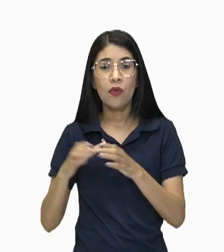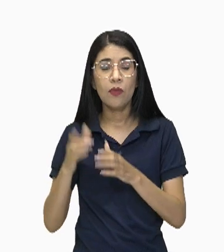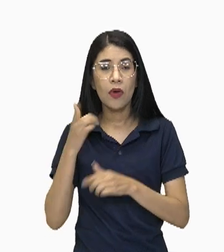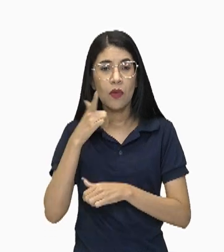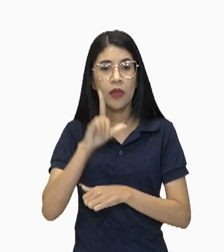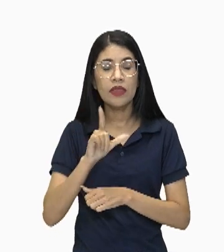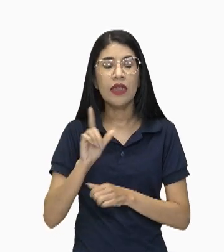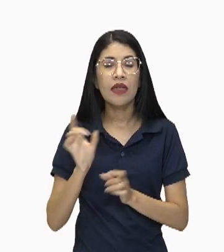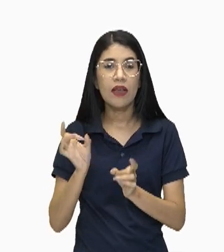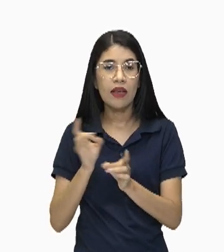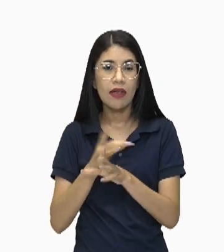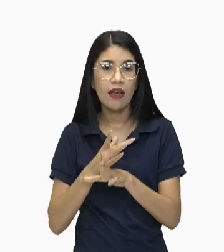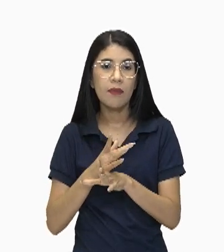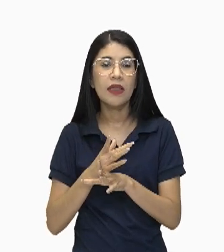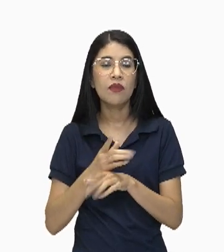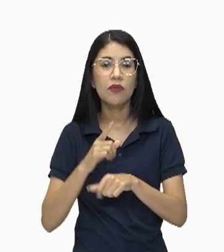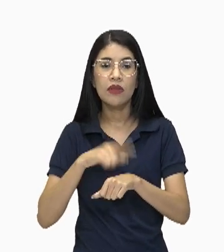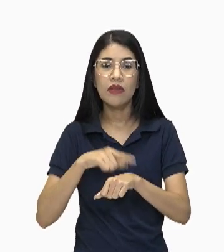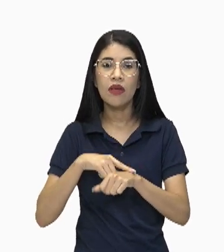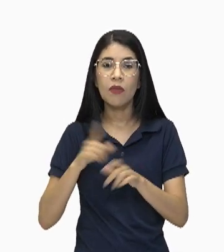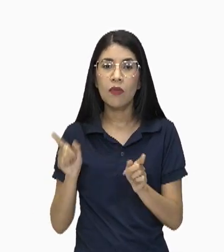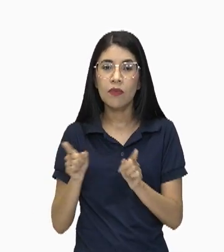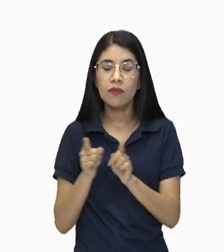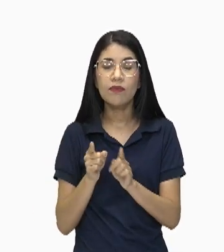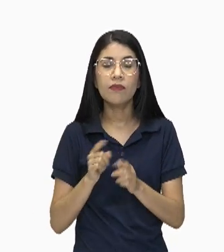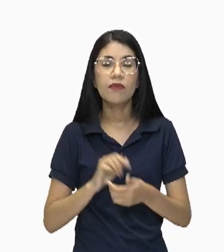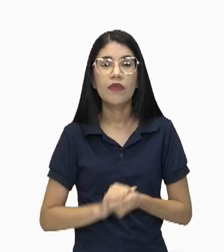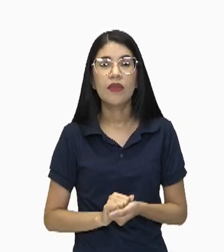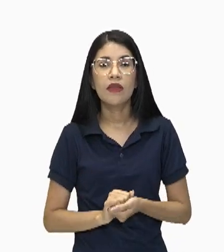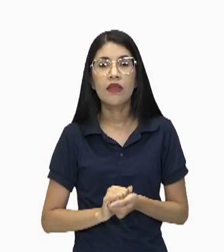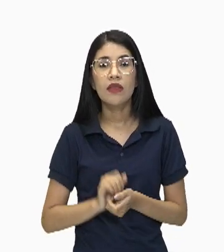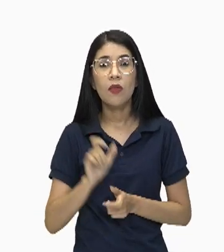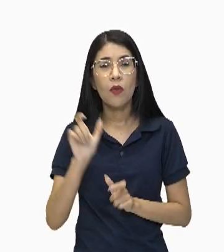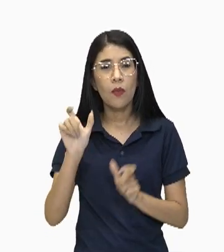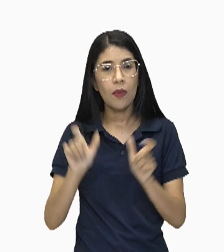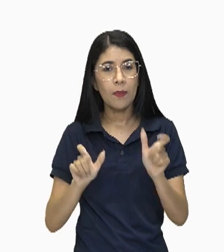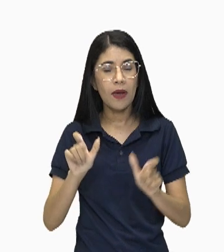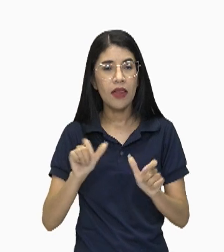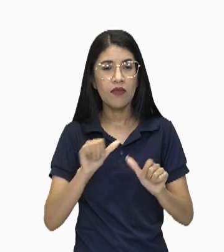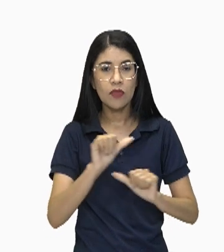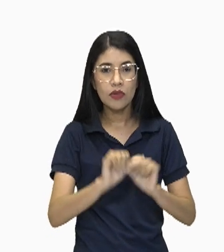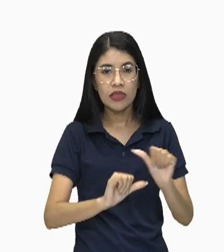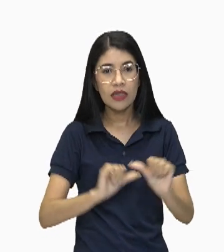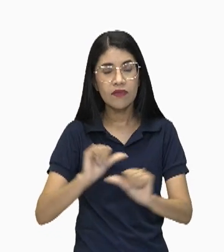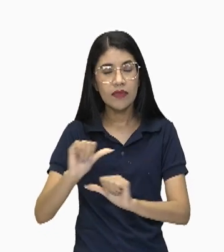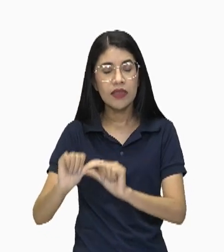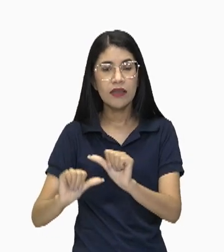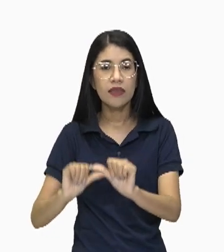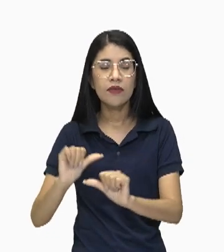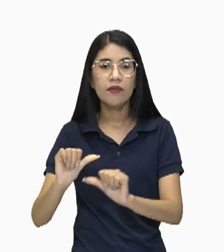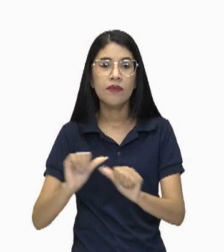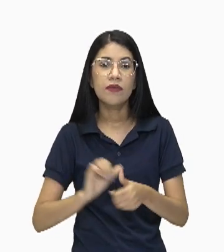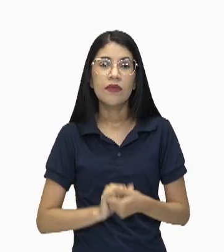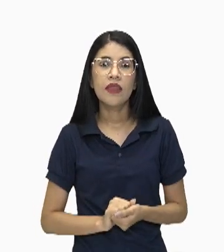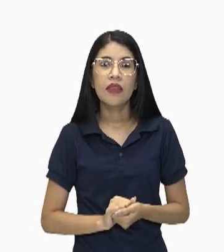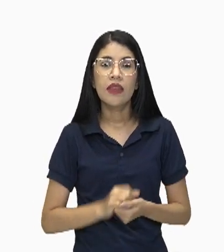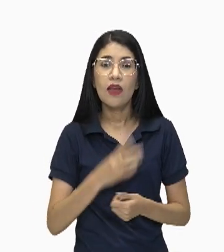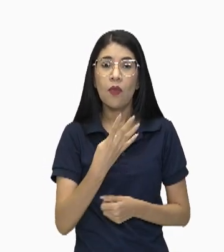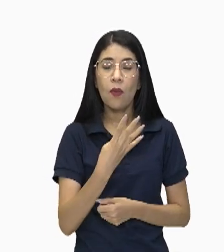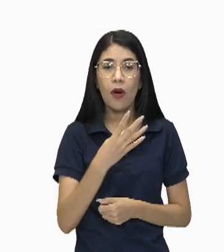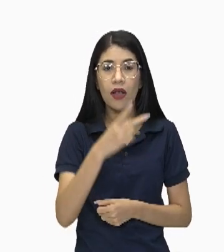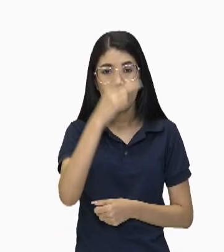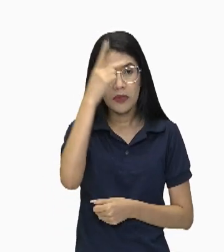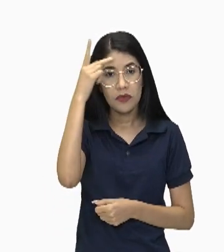da prova em menor tempo. Então, esses atletas vão dividir esse percurso. No caso de 100 metros, 4 deles vão